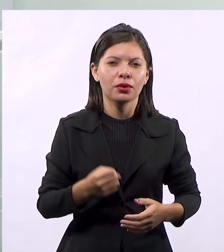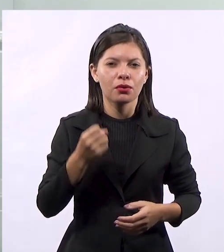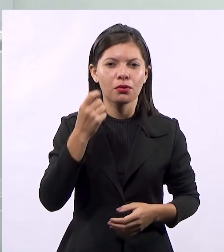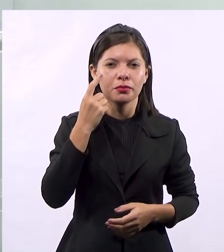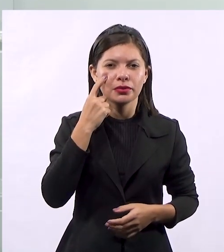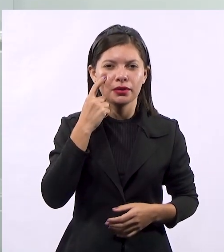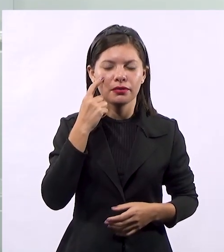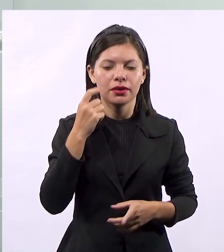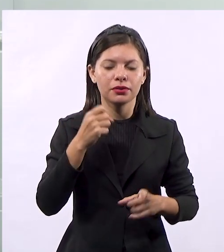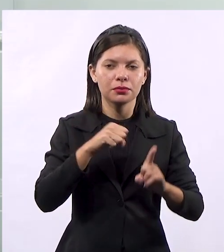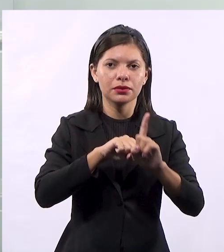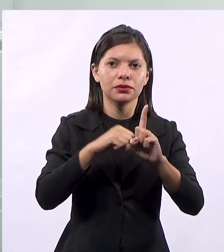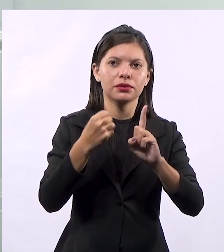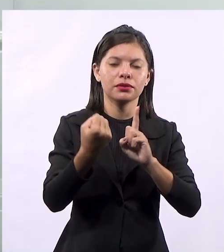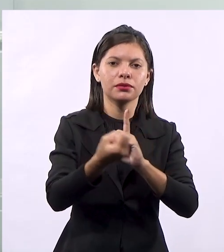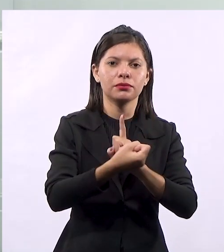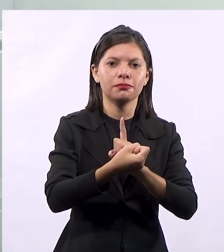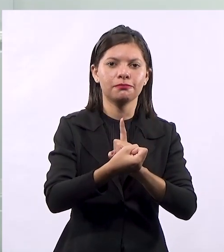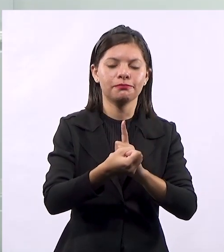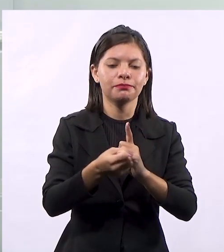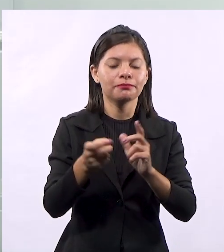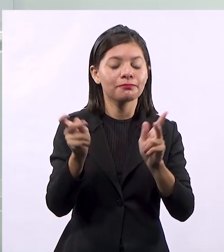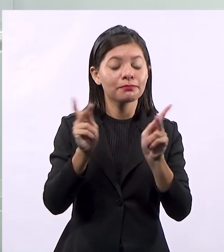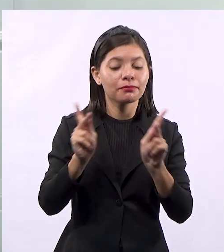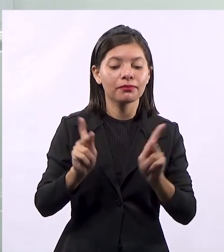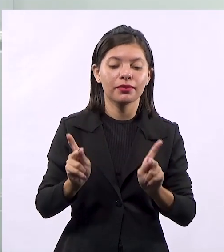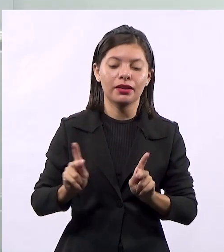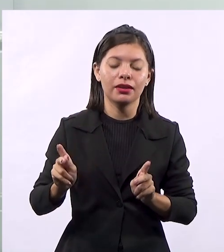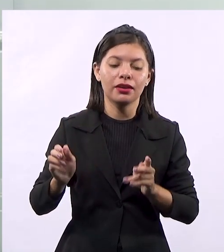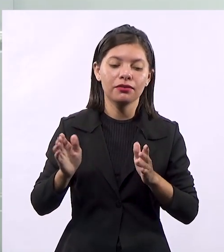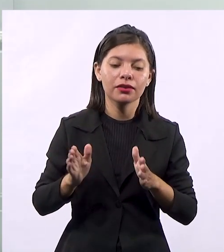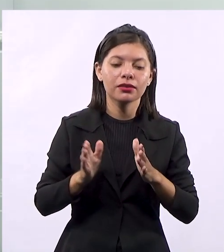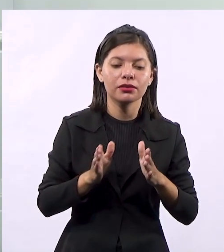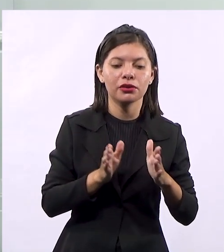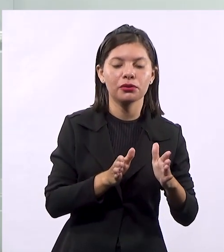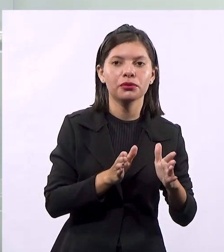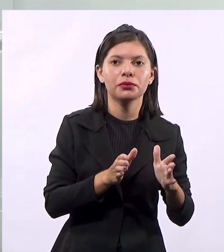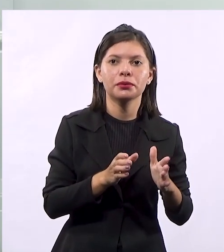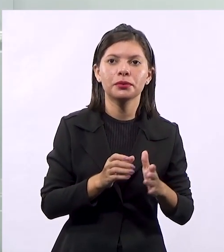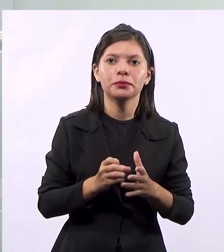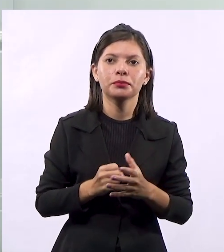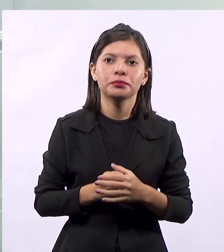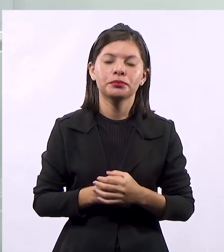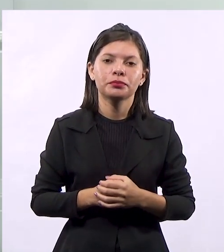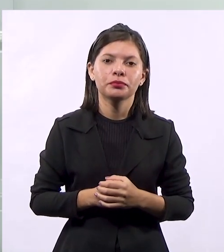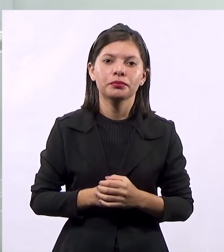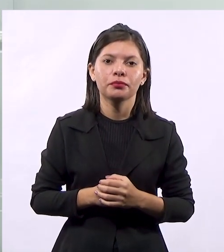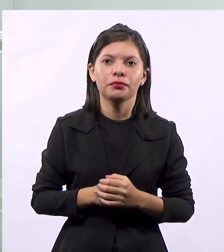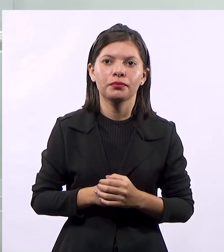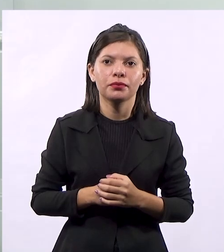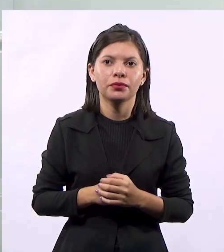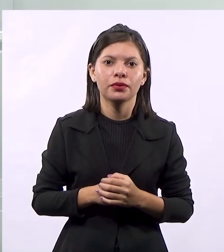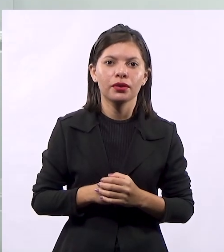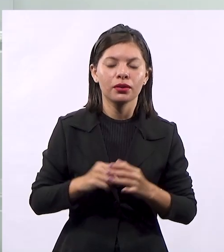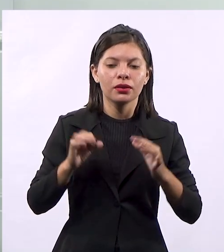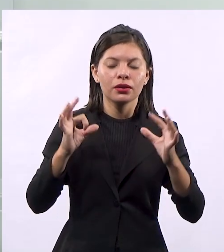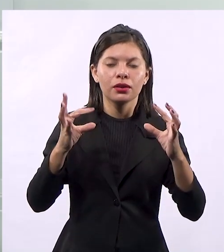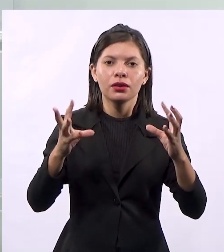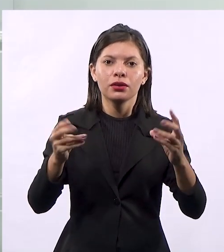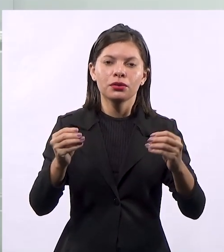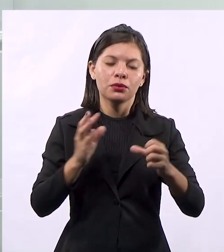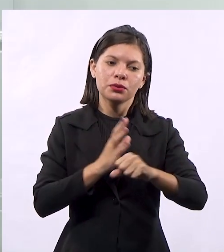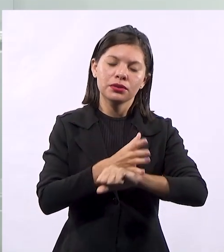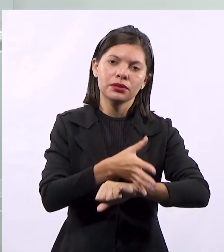deveres, certo? Aqueles direitos que são garantidos e os deveres que devem ser observados para que a